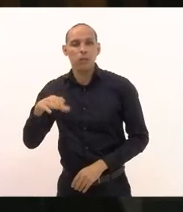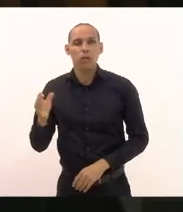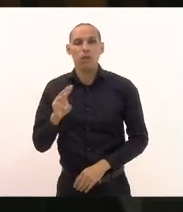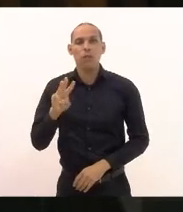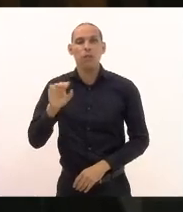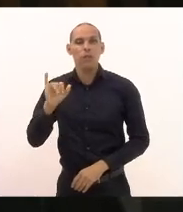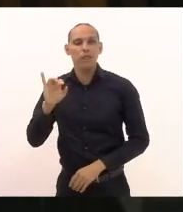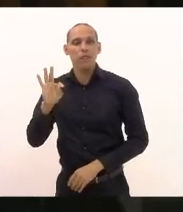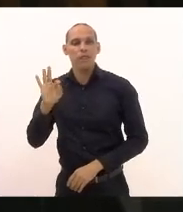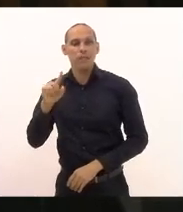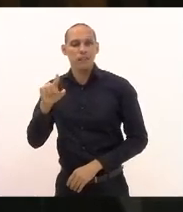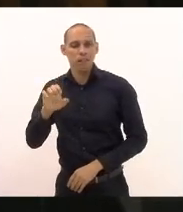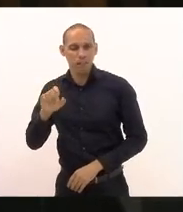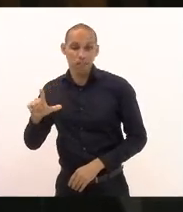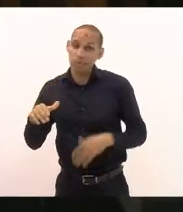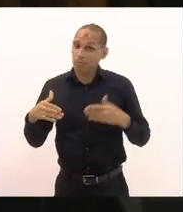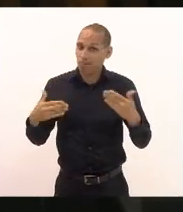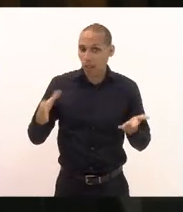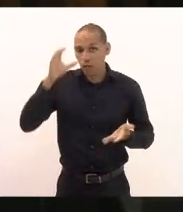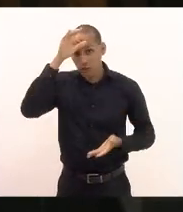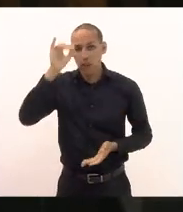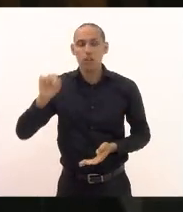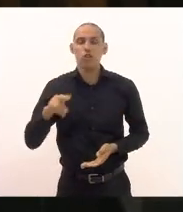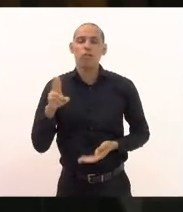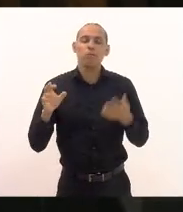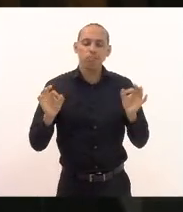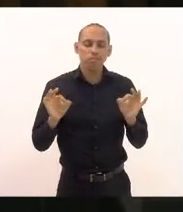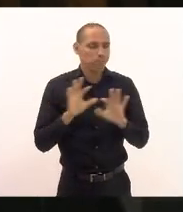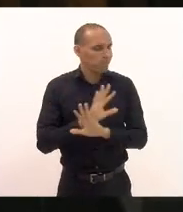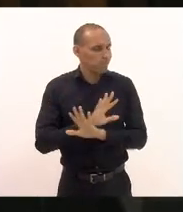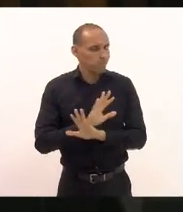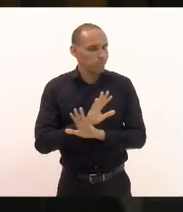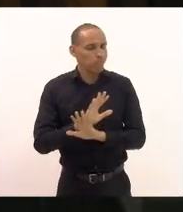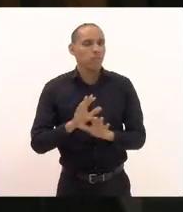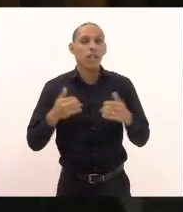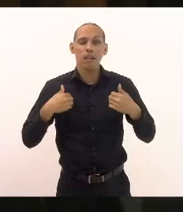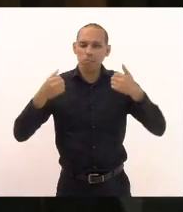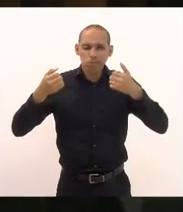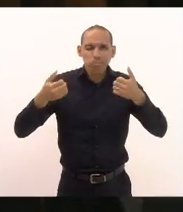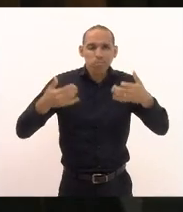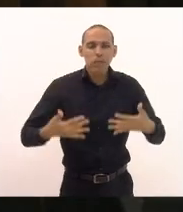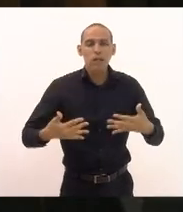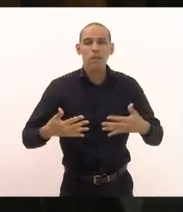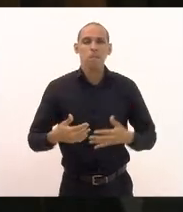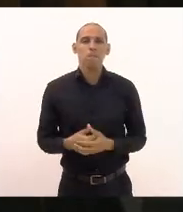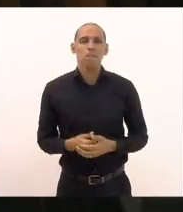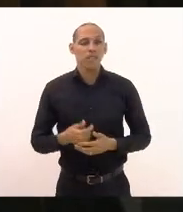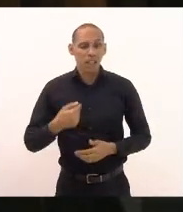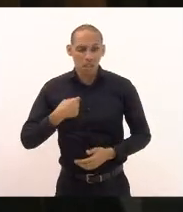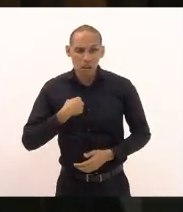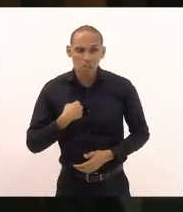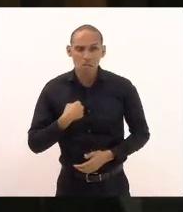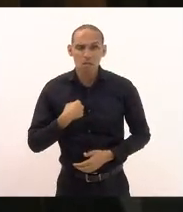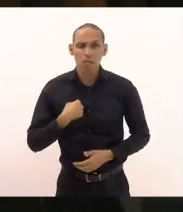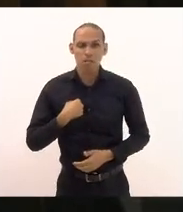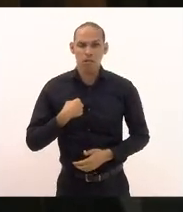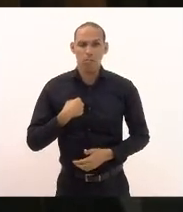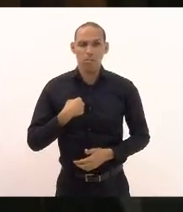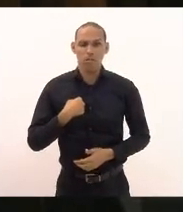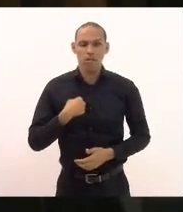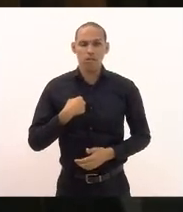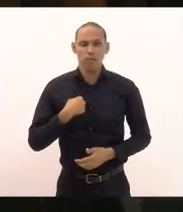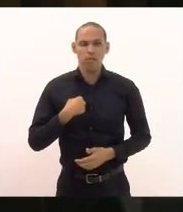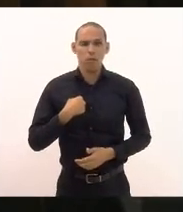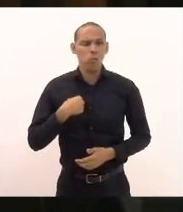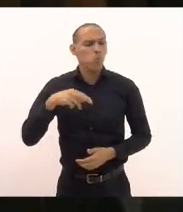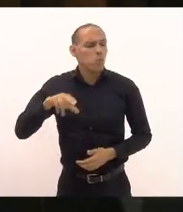Portanto, tia Ju, para finalizar, eu quero dizer que não vou, de